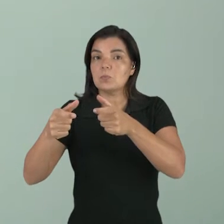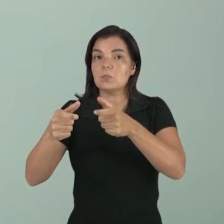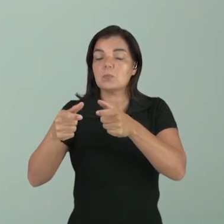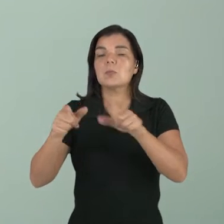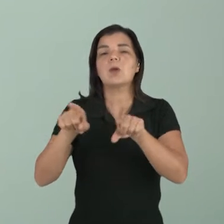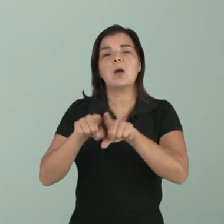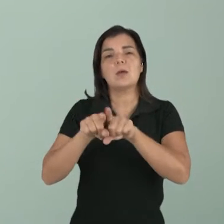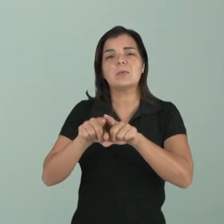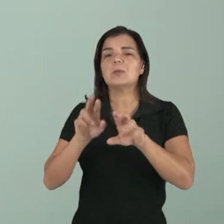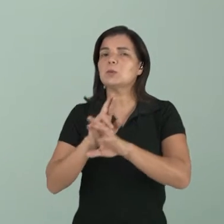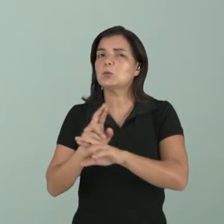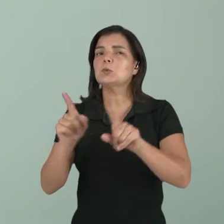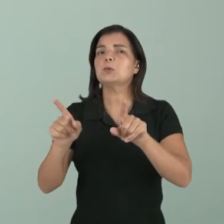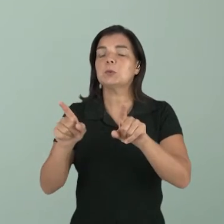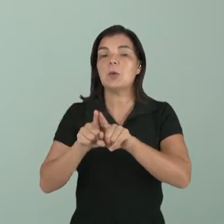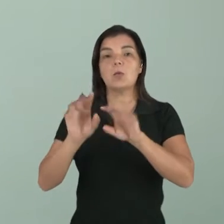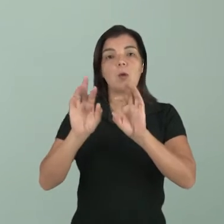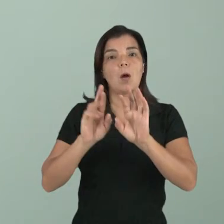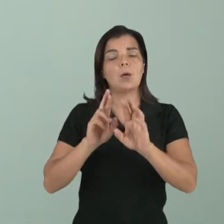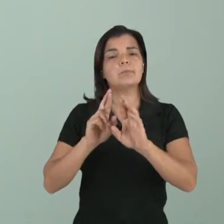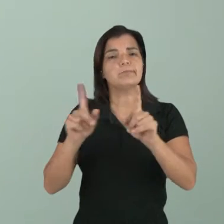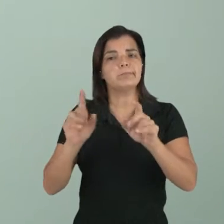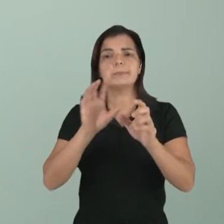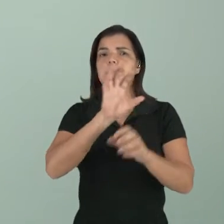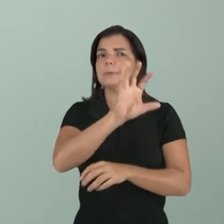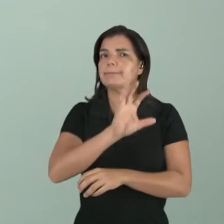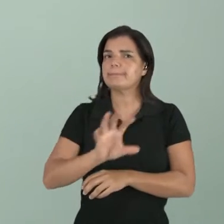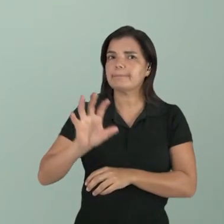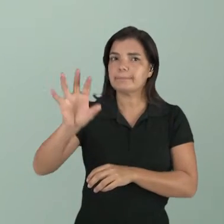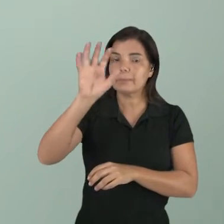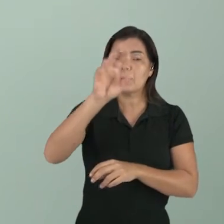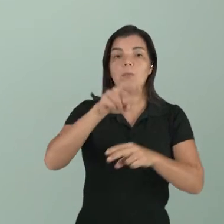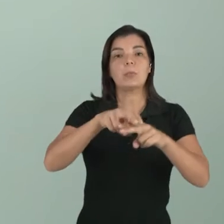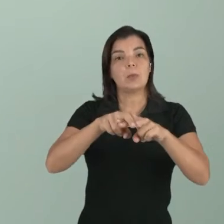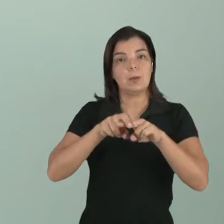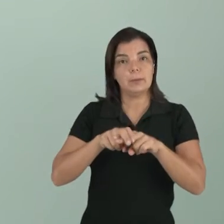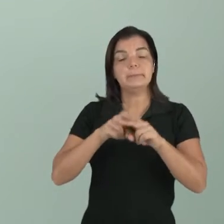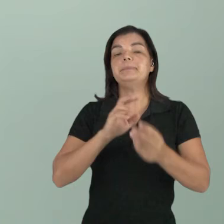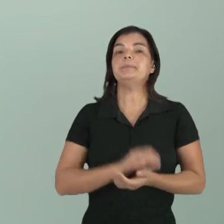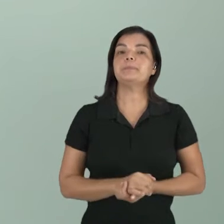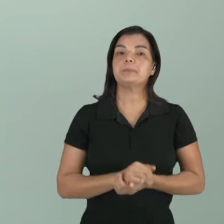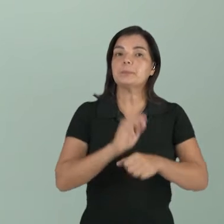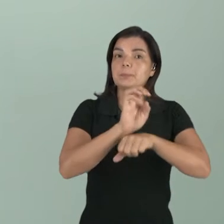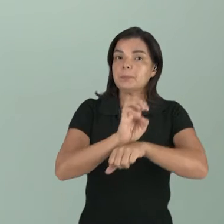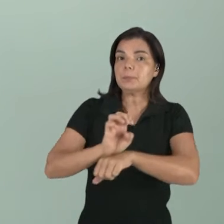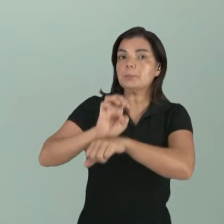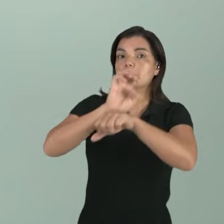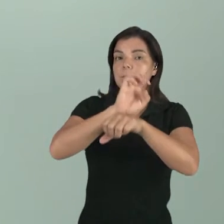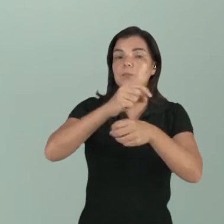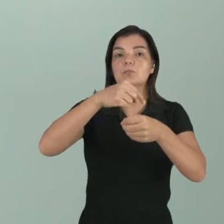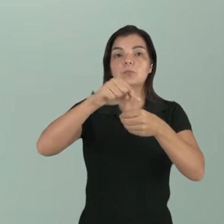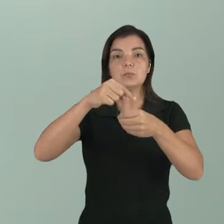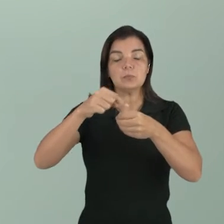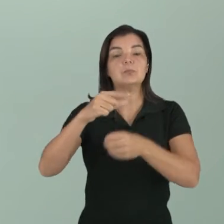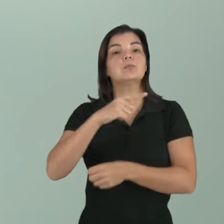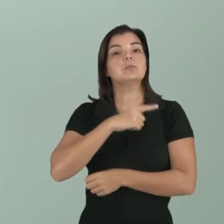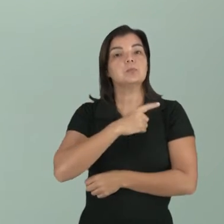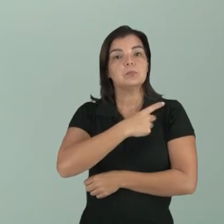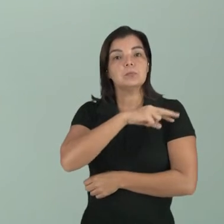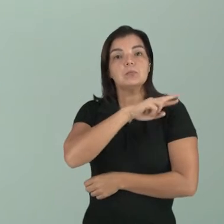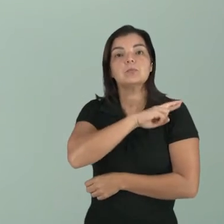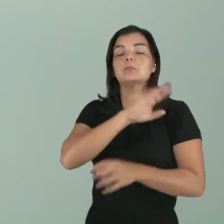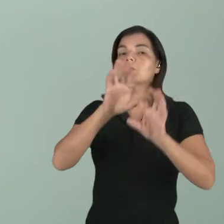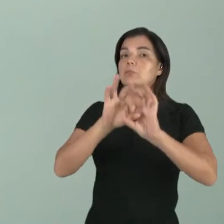muito peculiares e muito distintos a cada região. Então, por isso, esses estados e esses municípios, eles têm